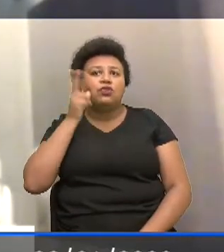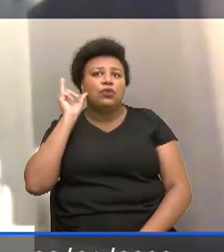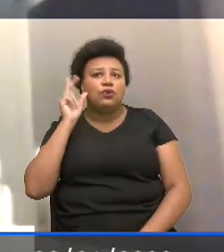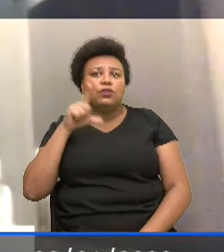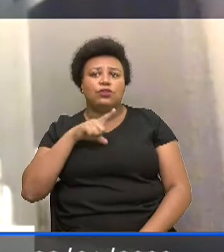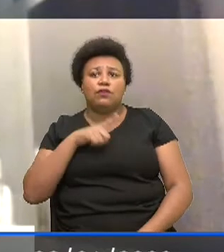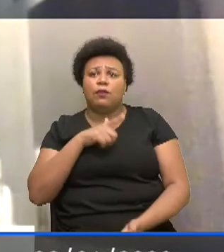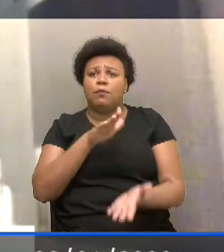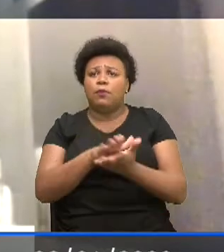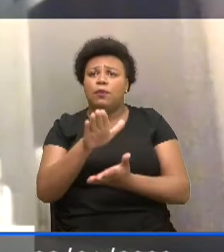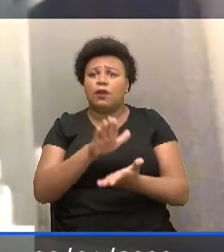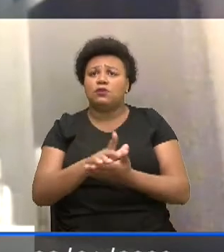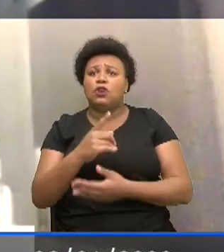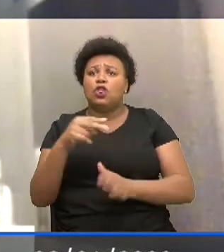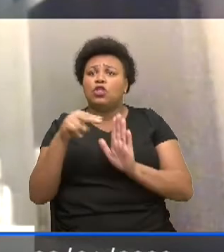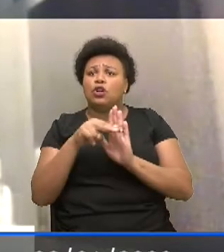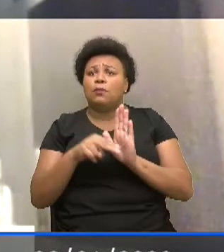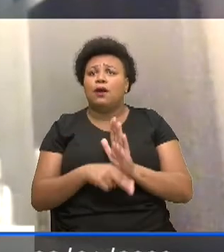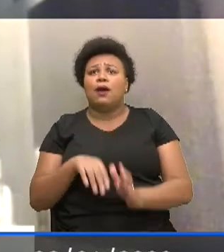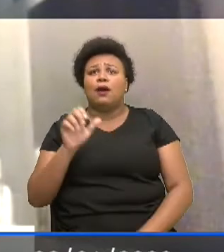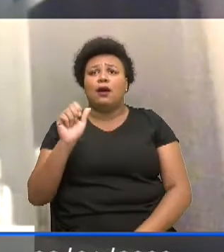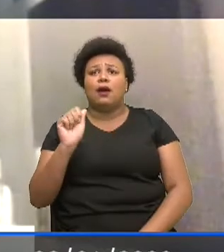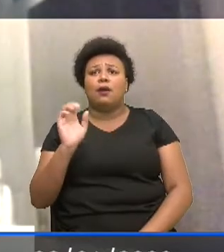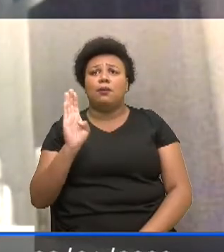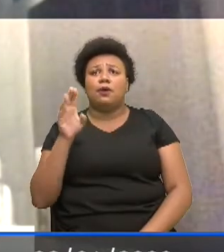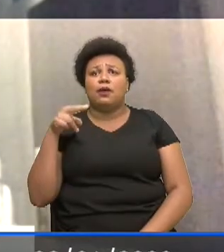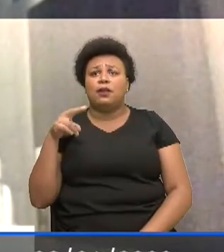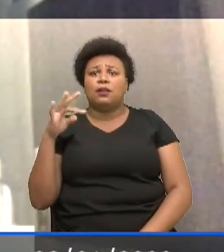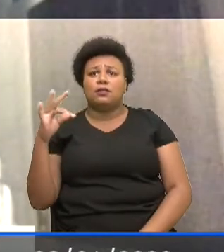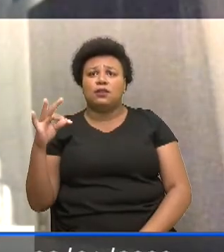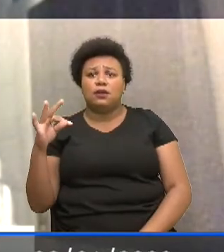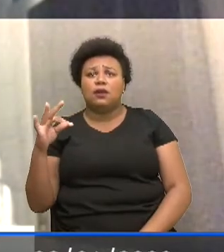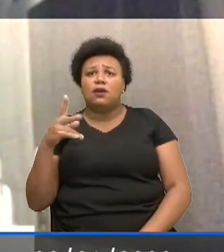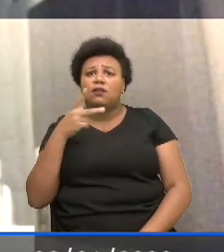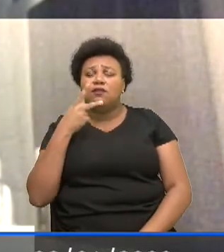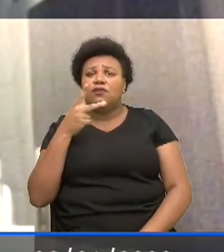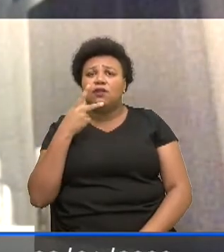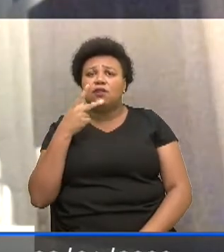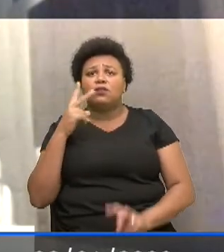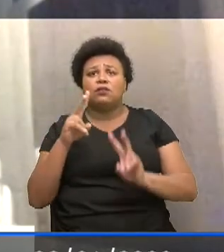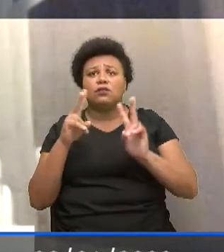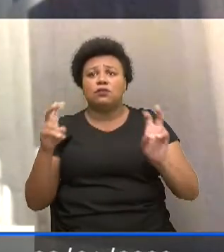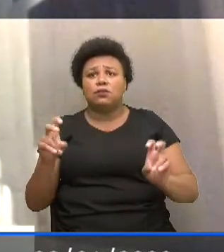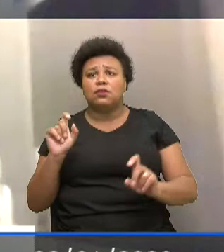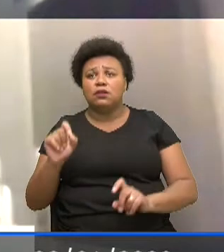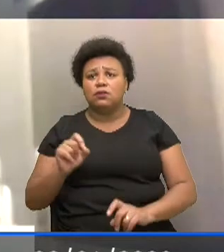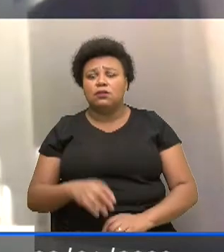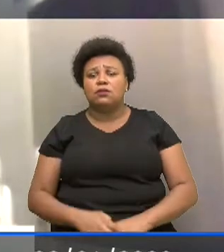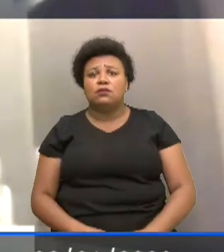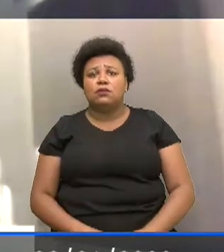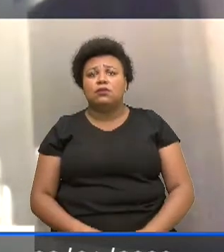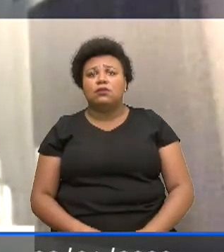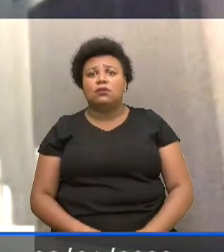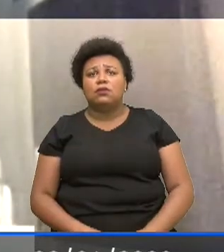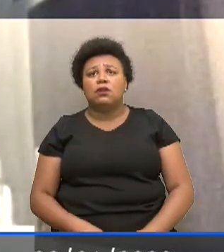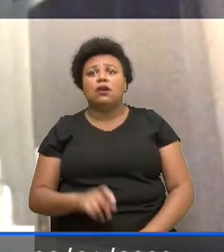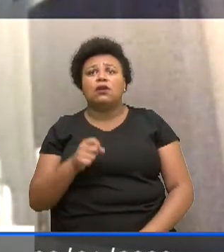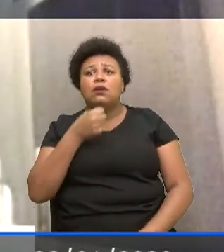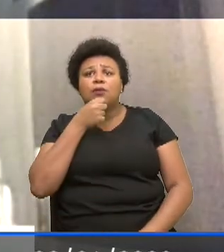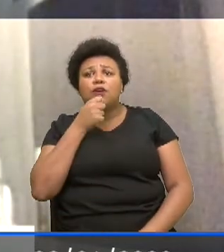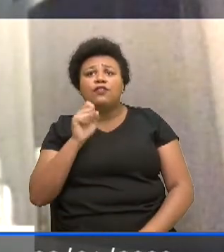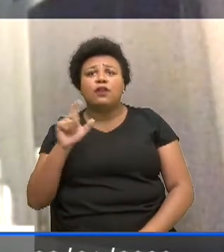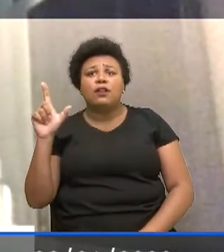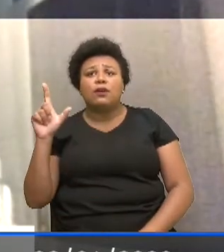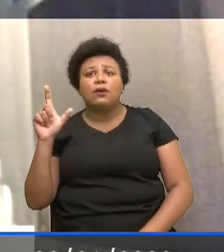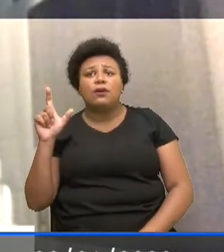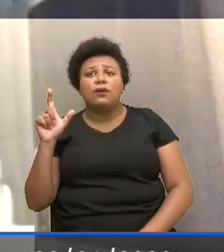ontem ou anteontem, nós tivemos a publicação de uma norma da BNT trazendo um regramento sobre máscaras. Ai, alguém ligou o